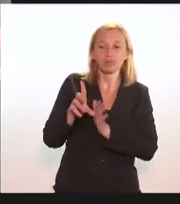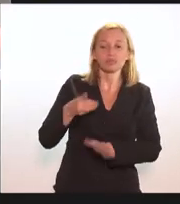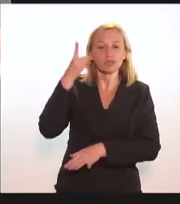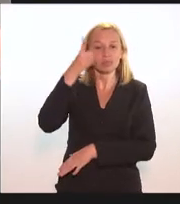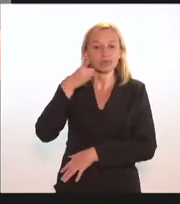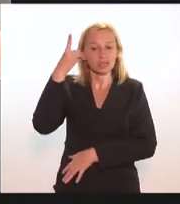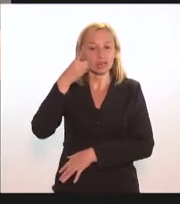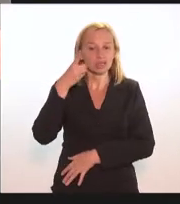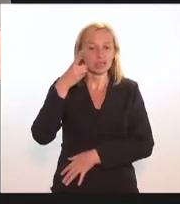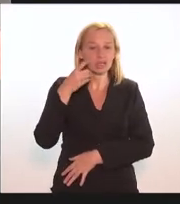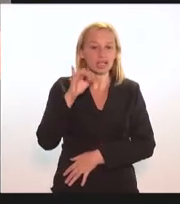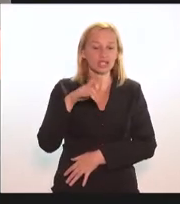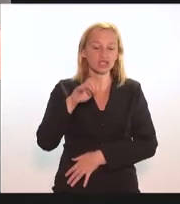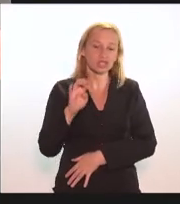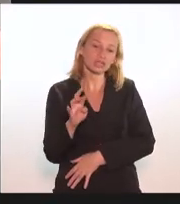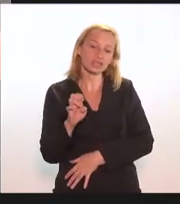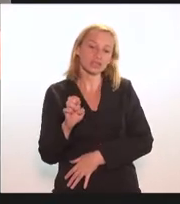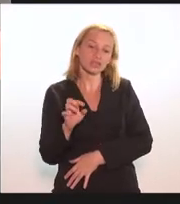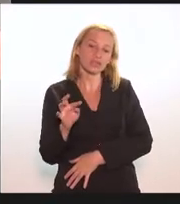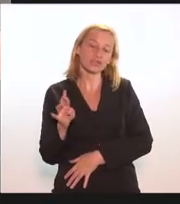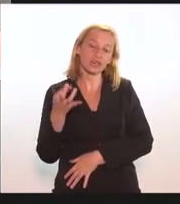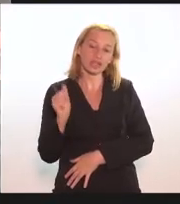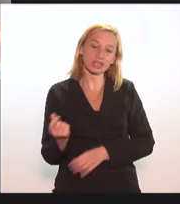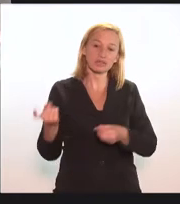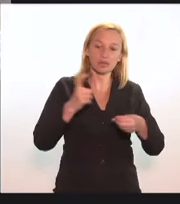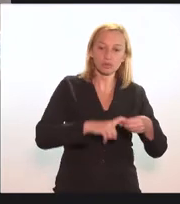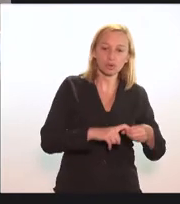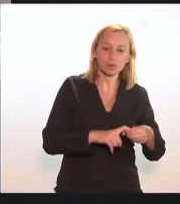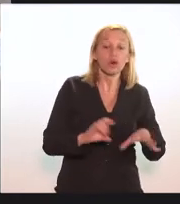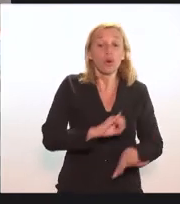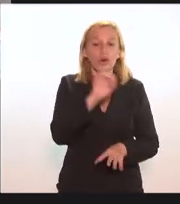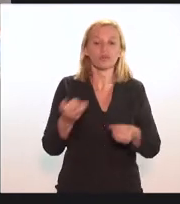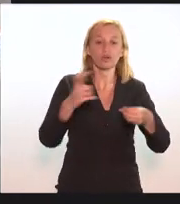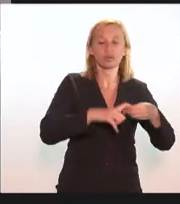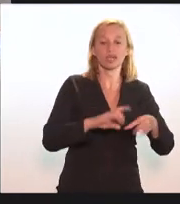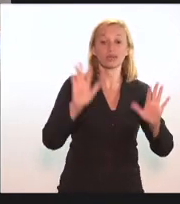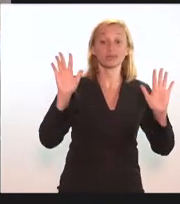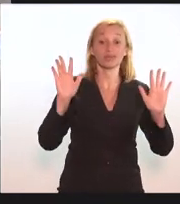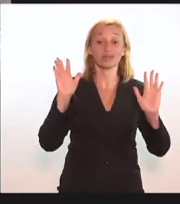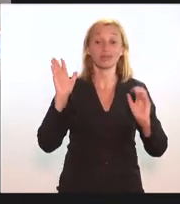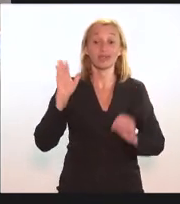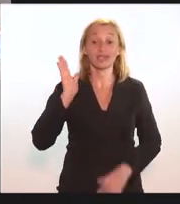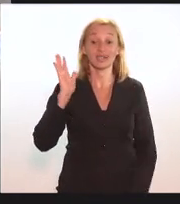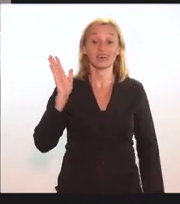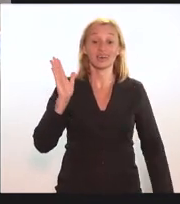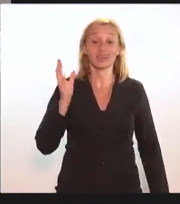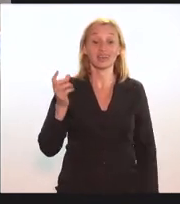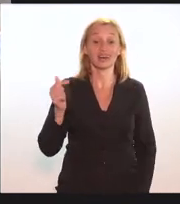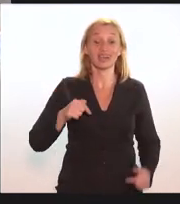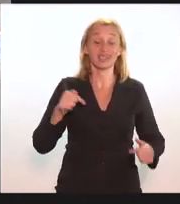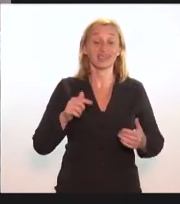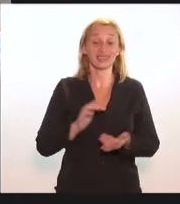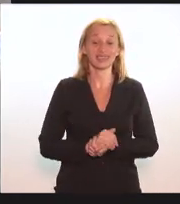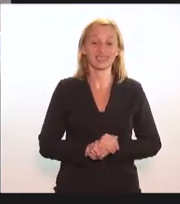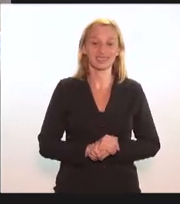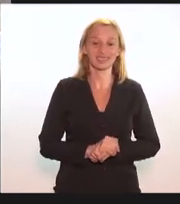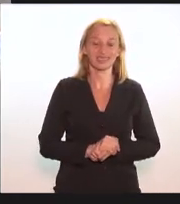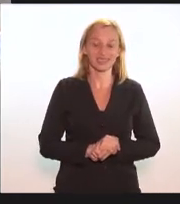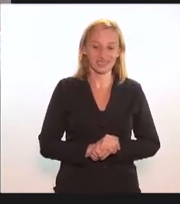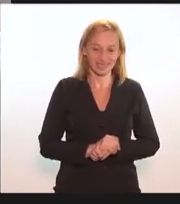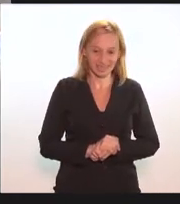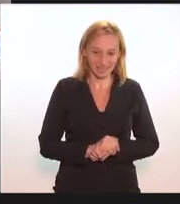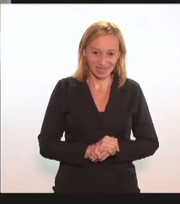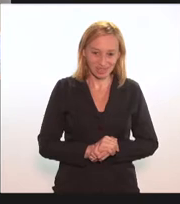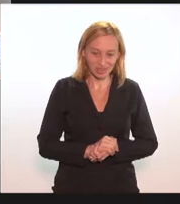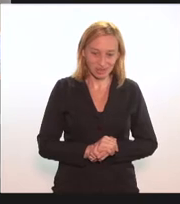deputado Alexandre Freitas se voltou. Oi, voltei, gente. Não sei o que eu ouvi. Estou em que momento da reunião?